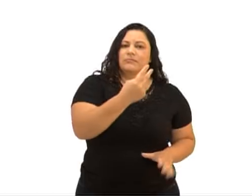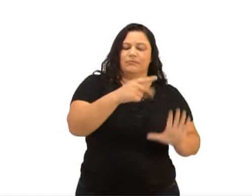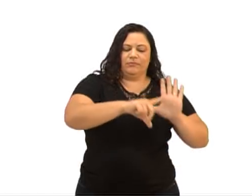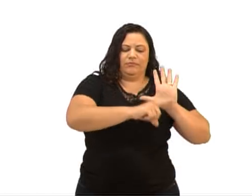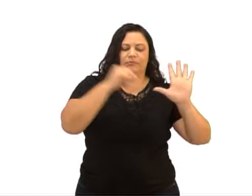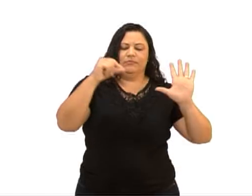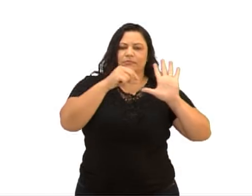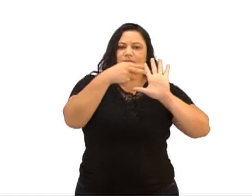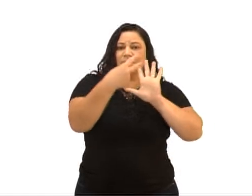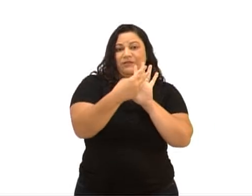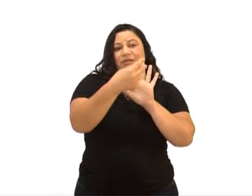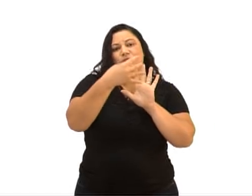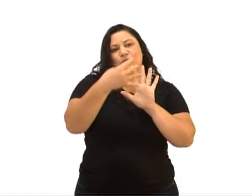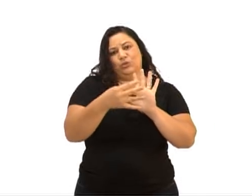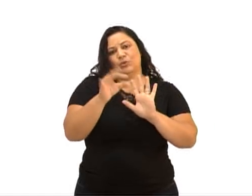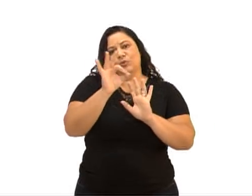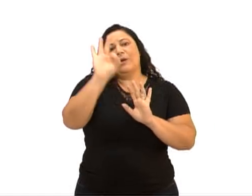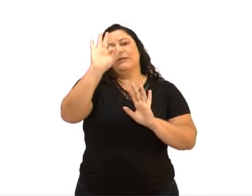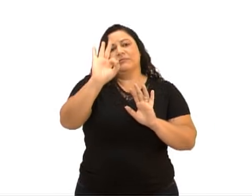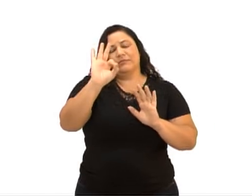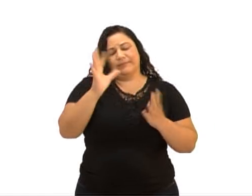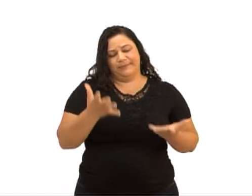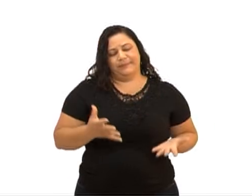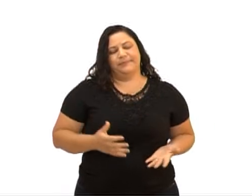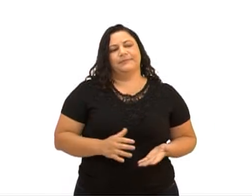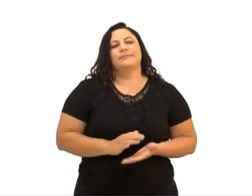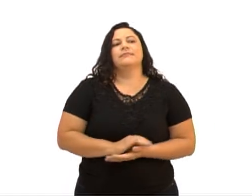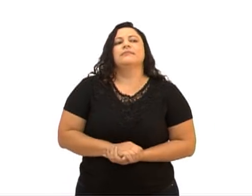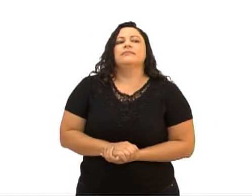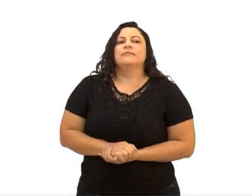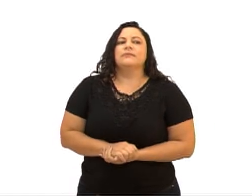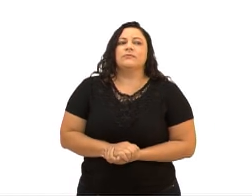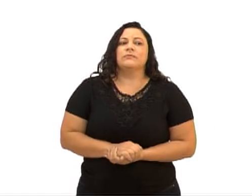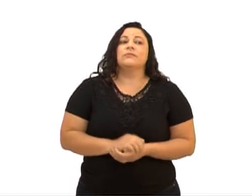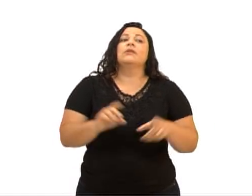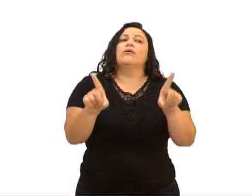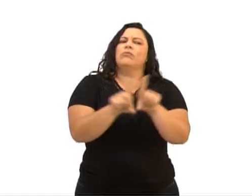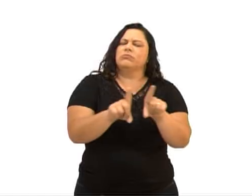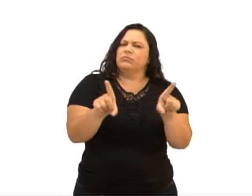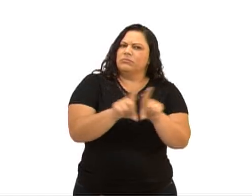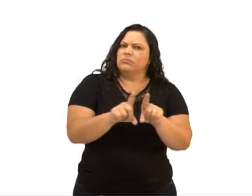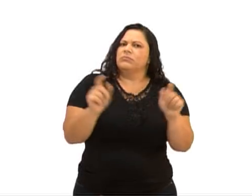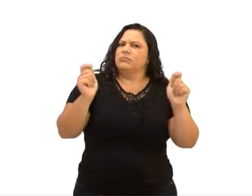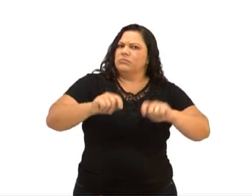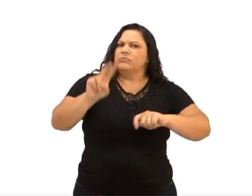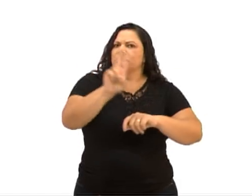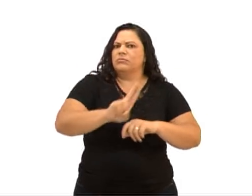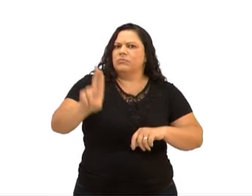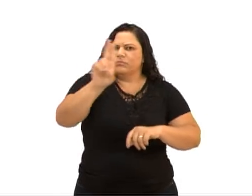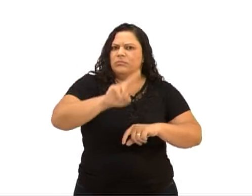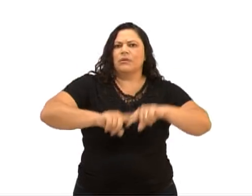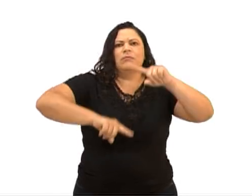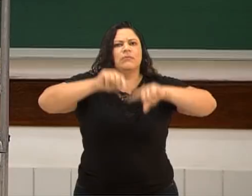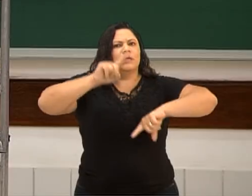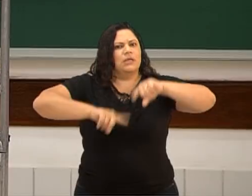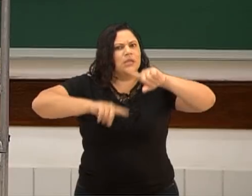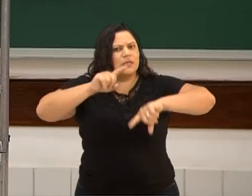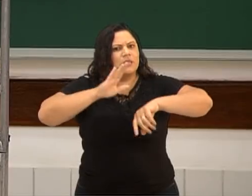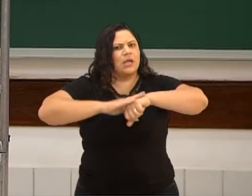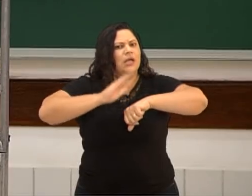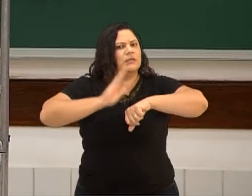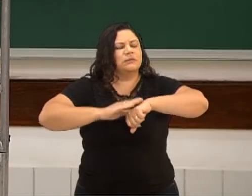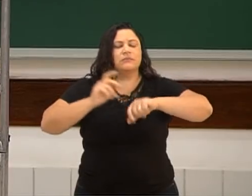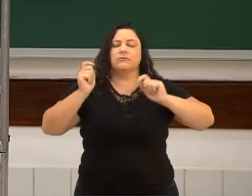vão traçar, né, lá no transferidor, 24 graus. Ou também, se quiserem usar nossos materiais que nós construímos,